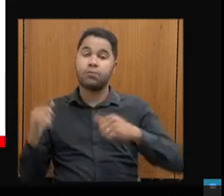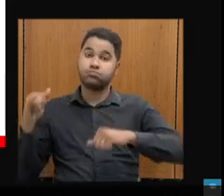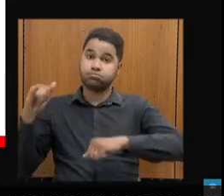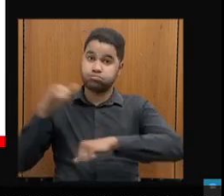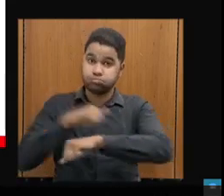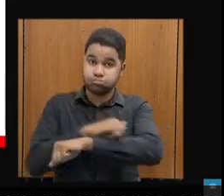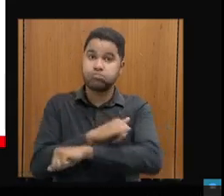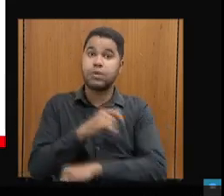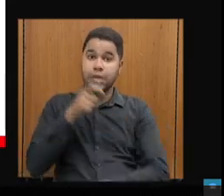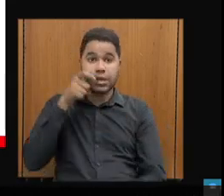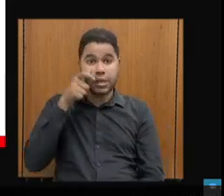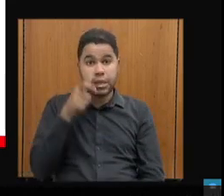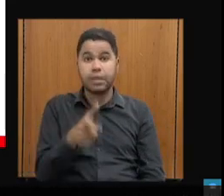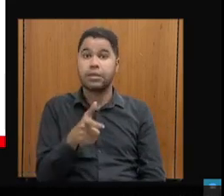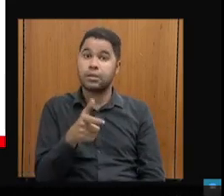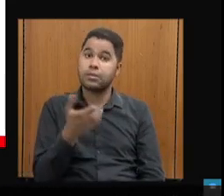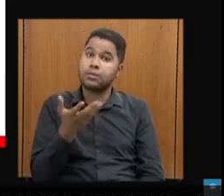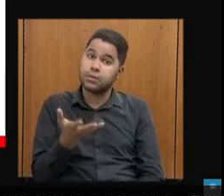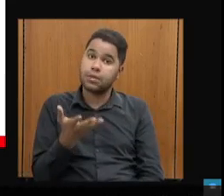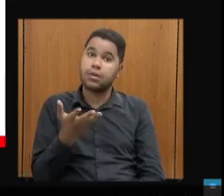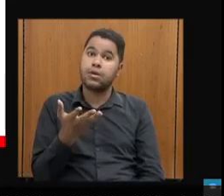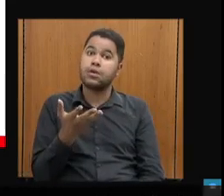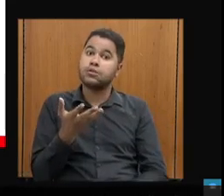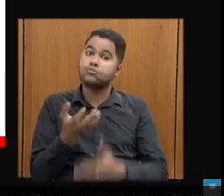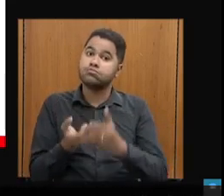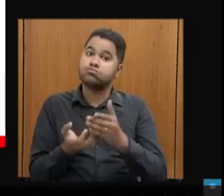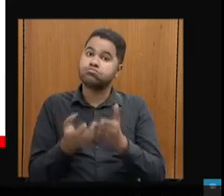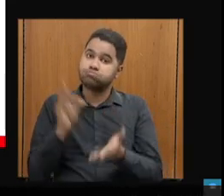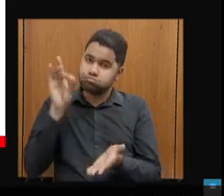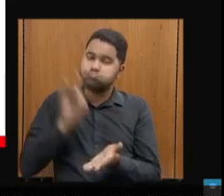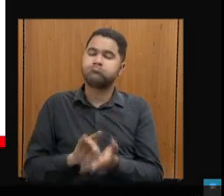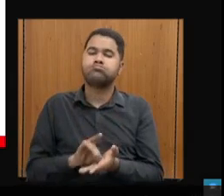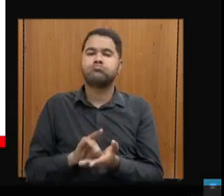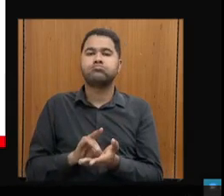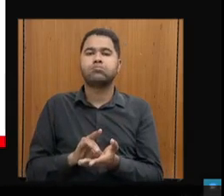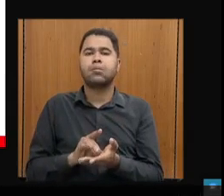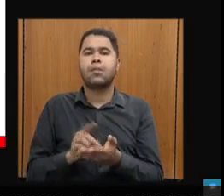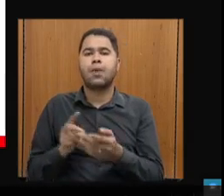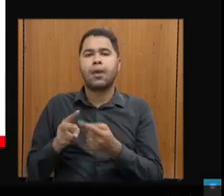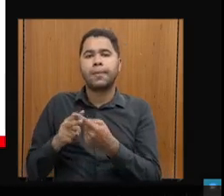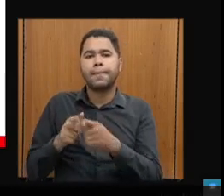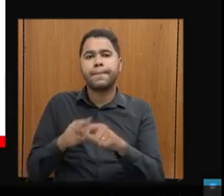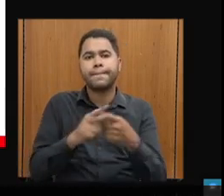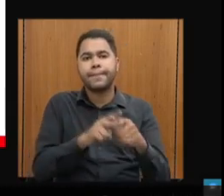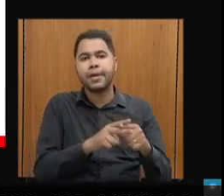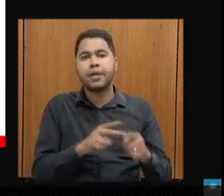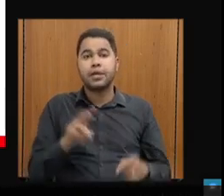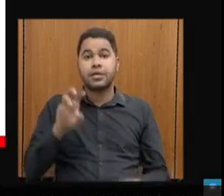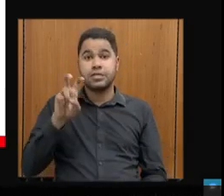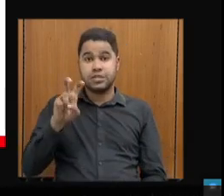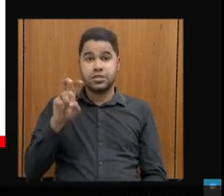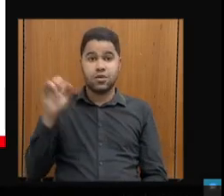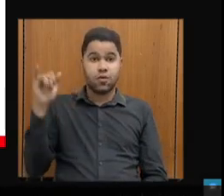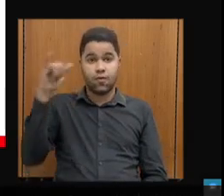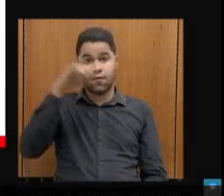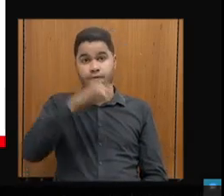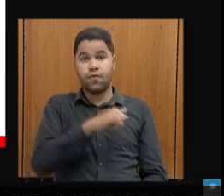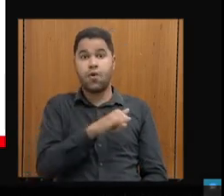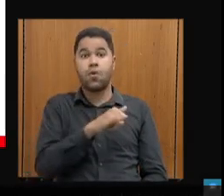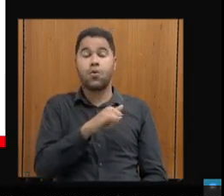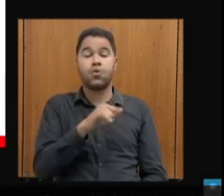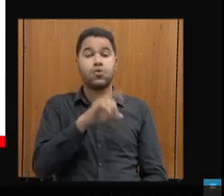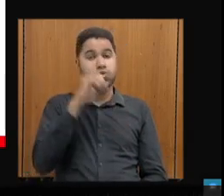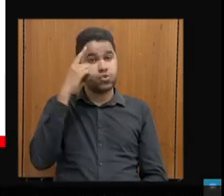interesse E isso se materializou inclusive né na manutenção dos 5 voos diários da Azul para Confins